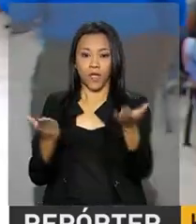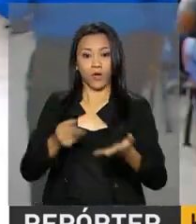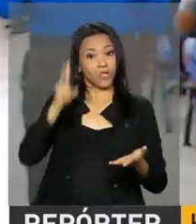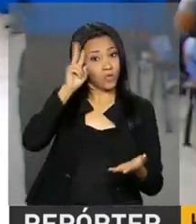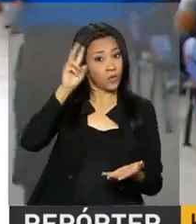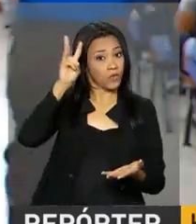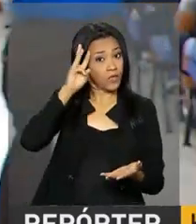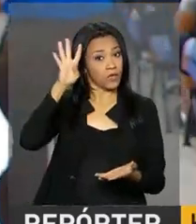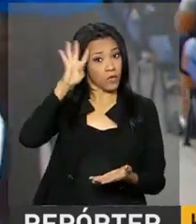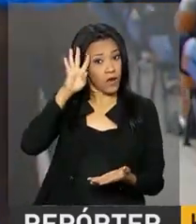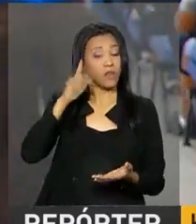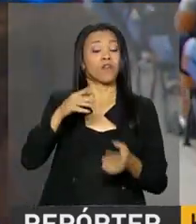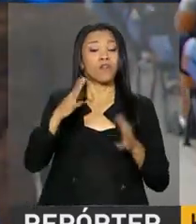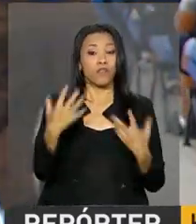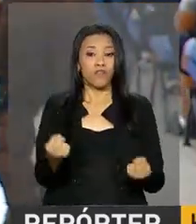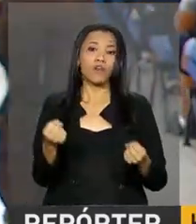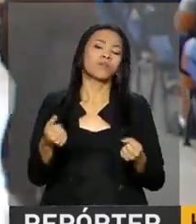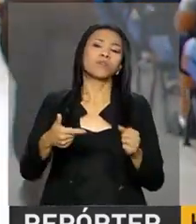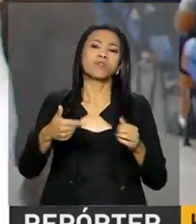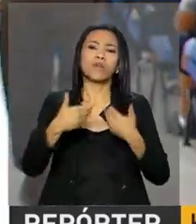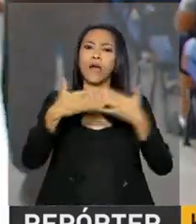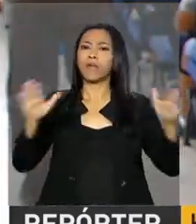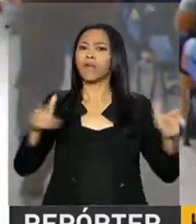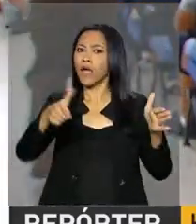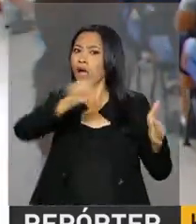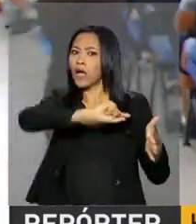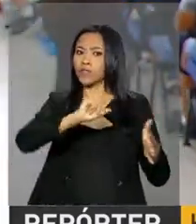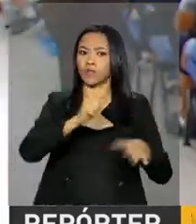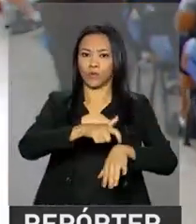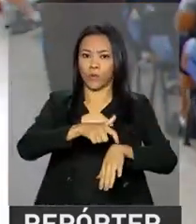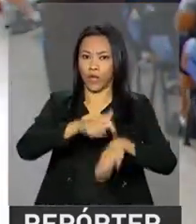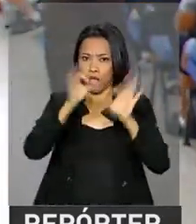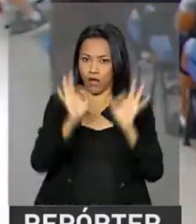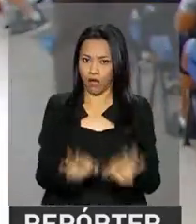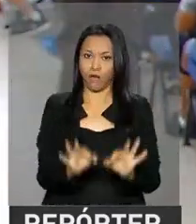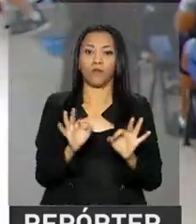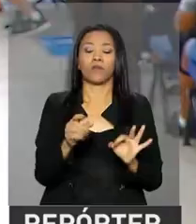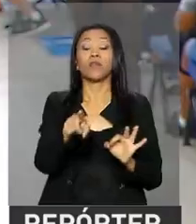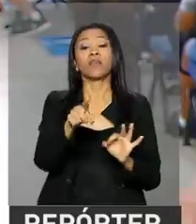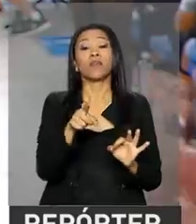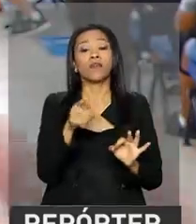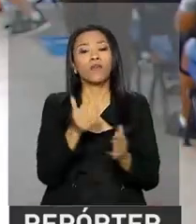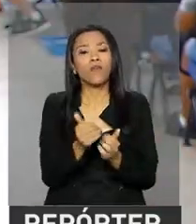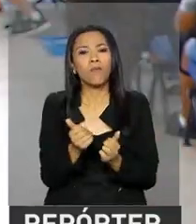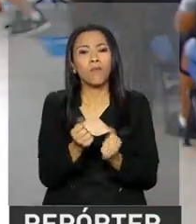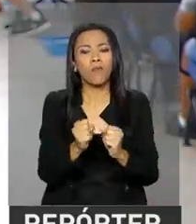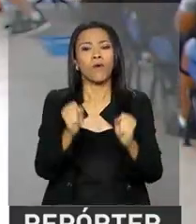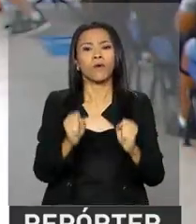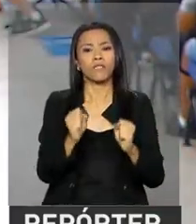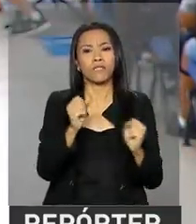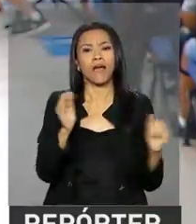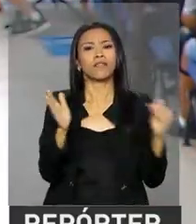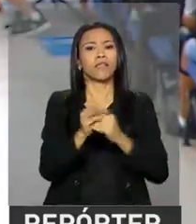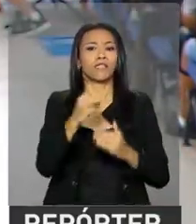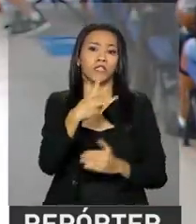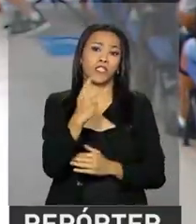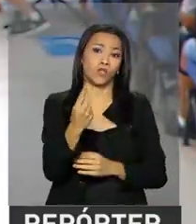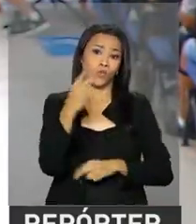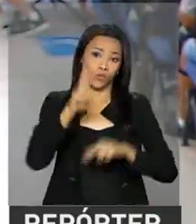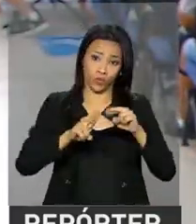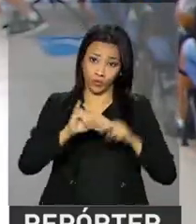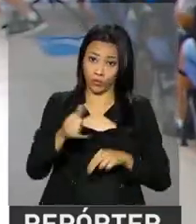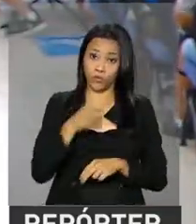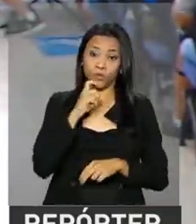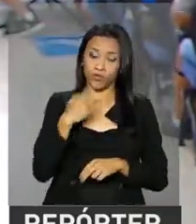vamos abrir com 2 horas de antecedência. E o trabalhador pode vir com tranquilidade porque ele começa hoje essa fase podendo sacar até dia 31 de julho. Mas estamos